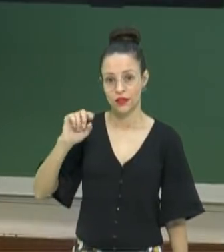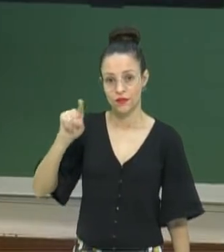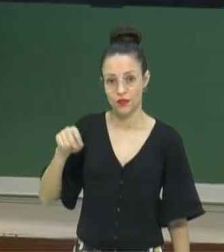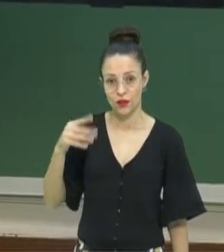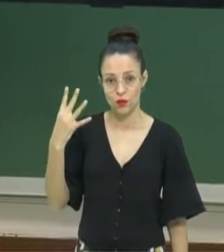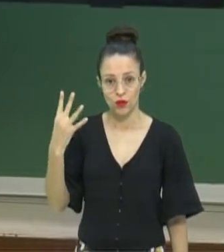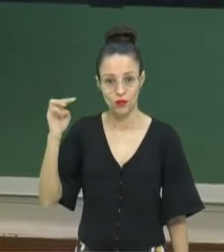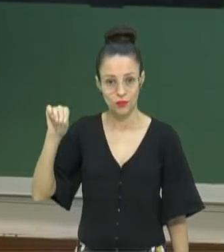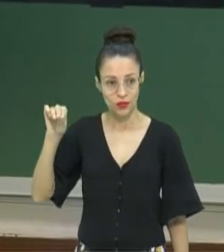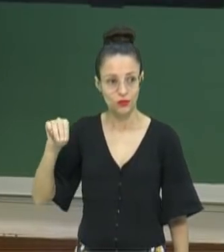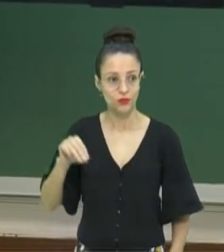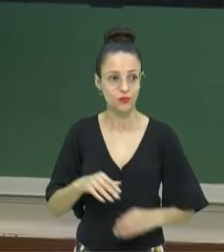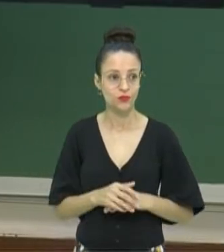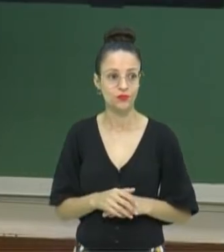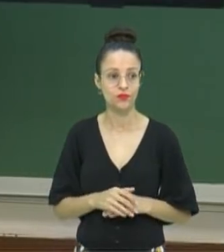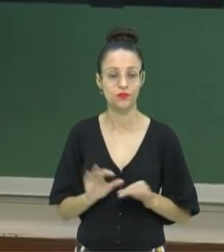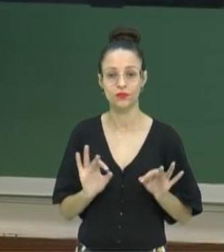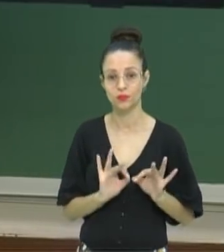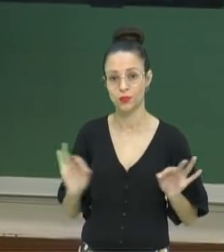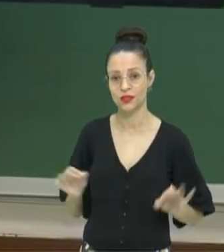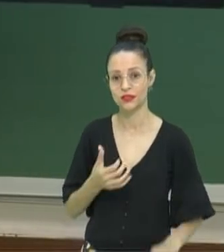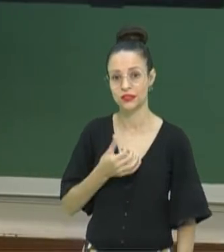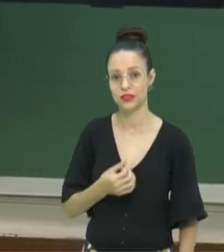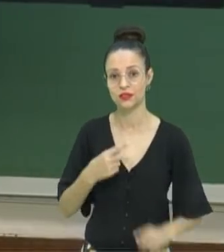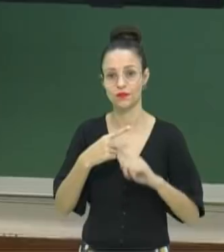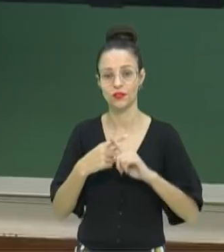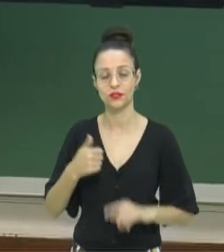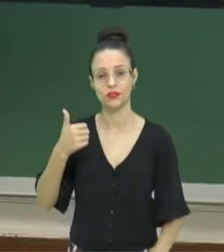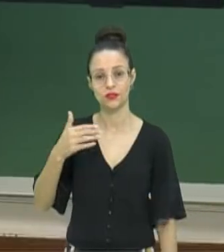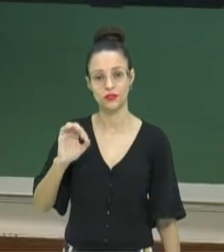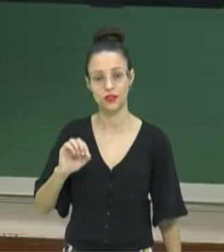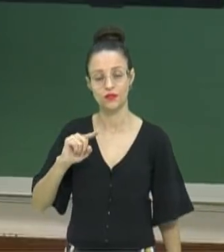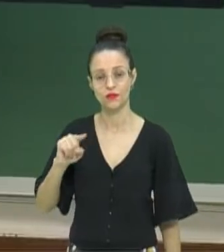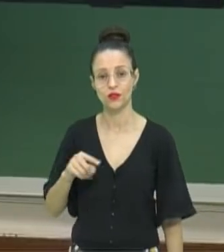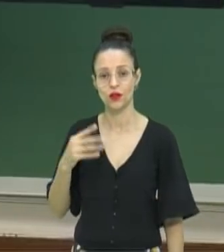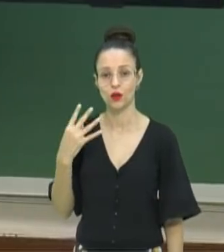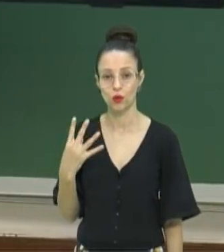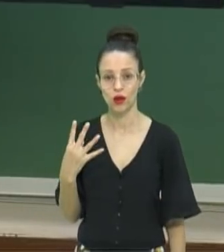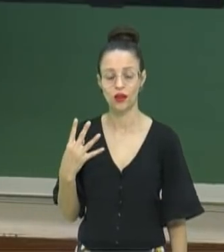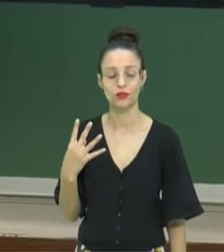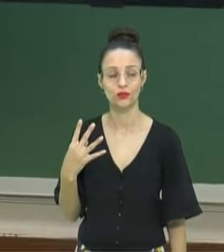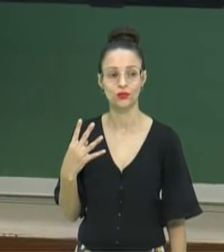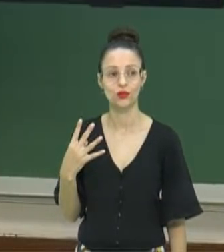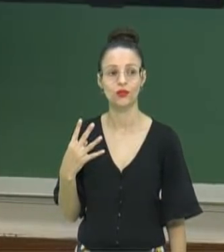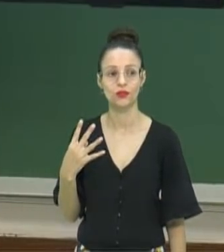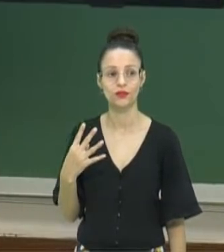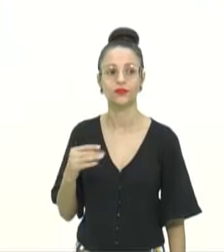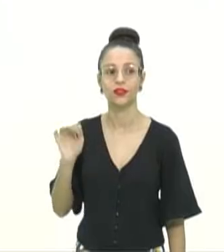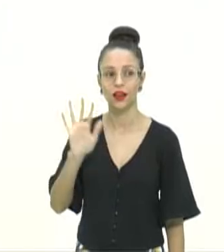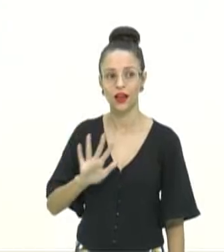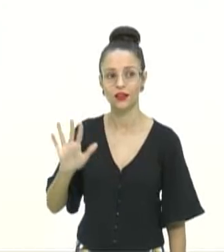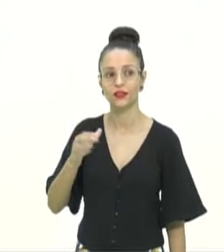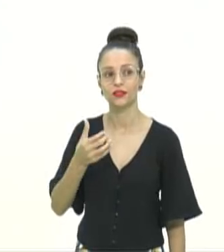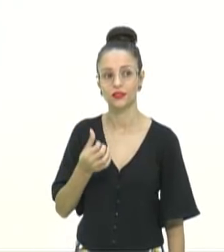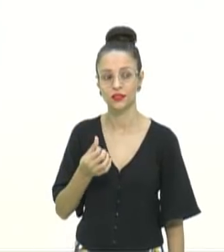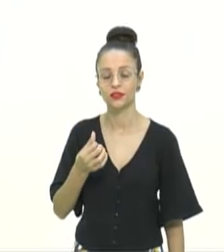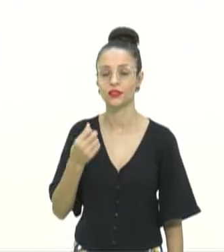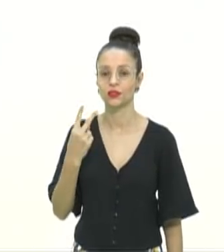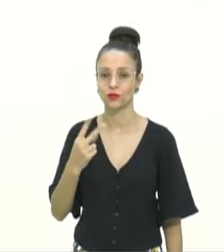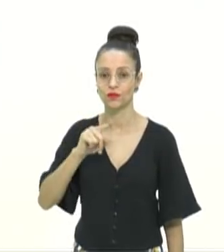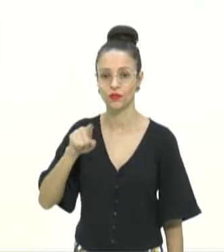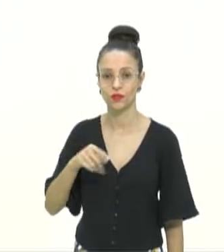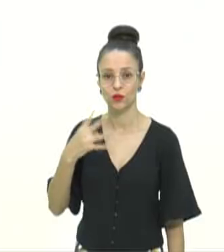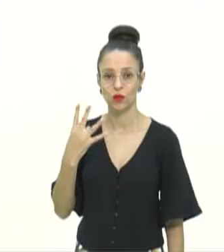10,4 metros. Base que é 6, vezes o 10,4, que é a altura, eu tenho que a área é